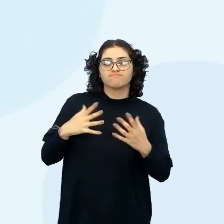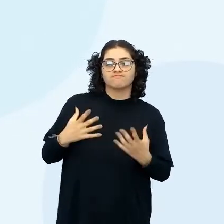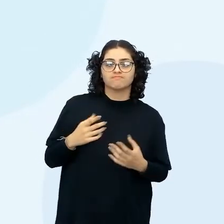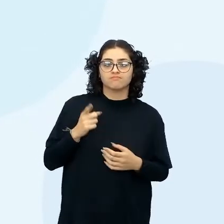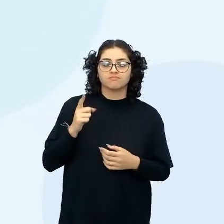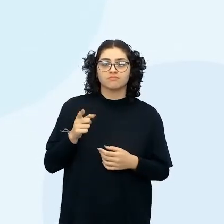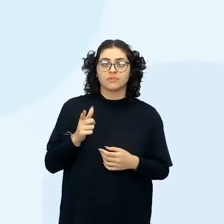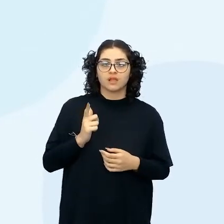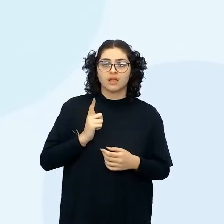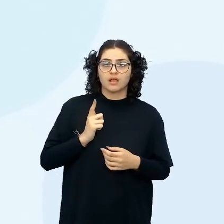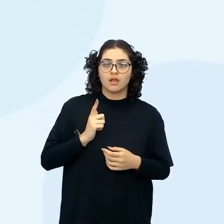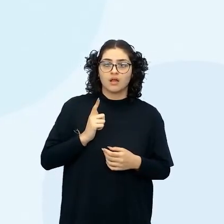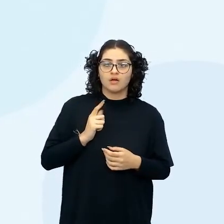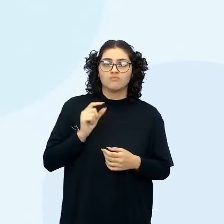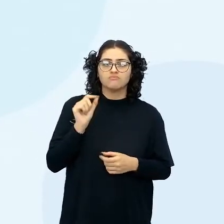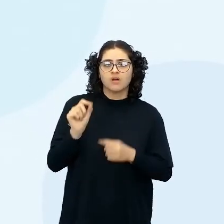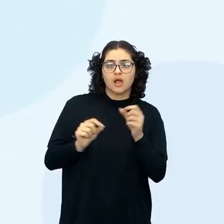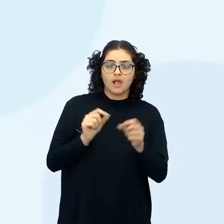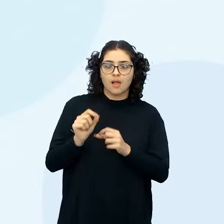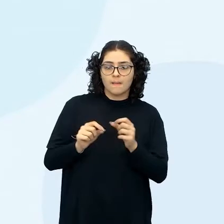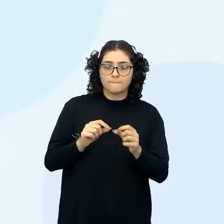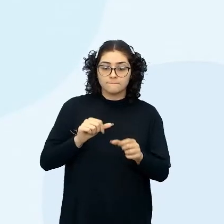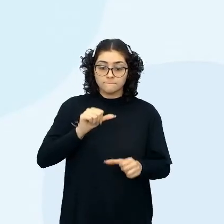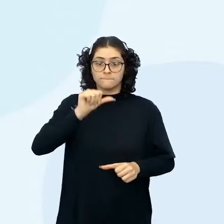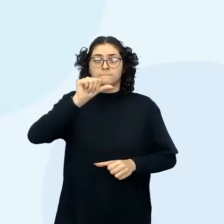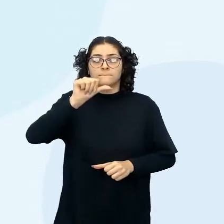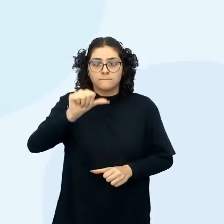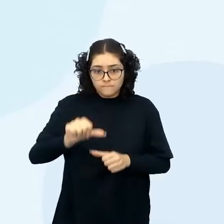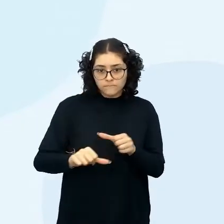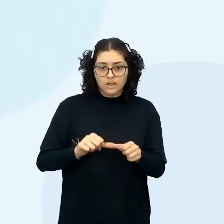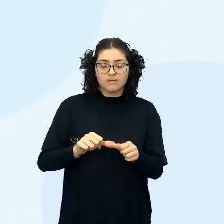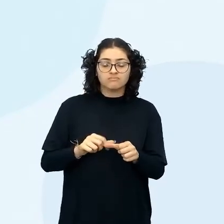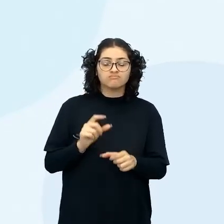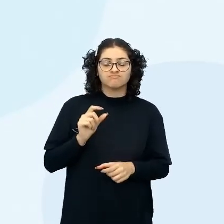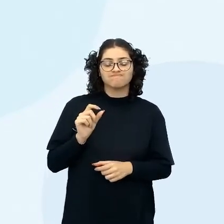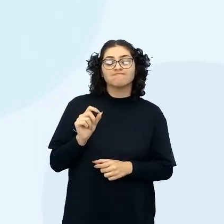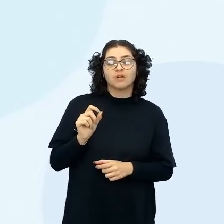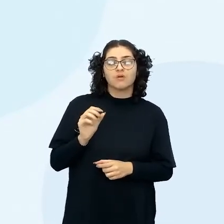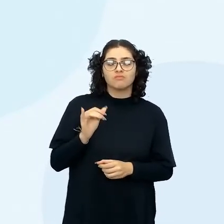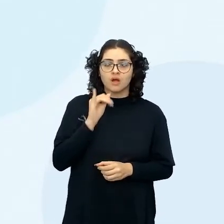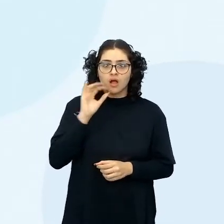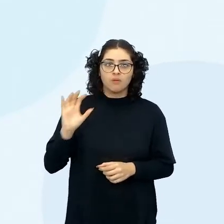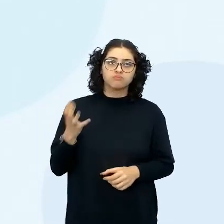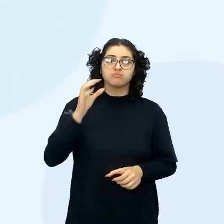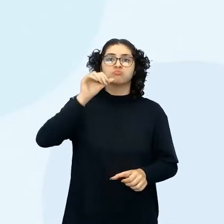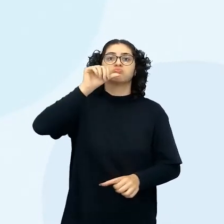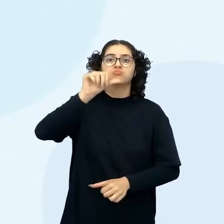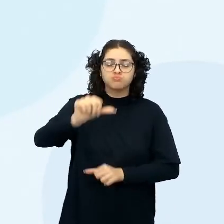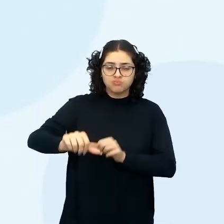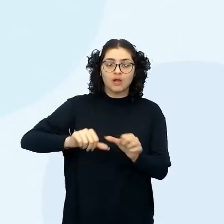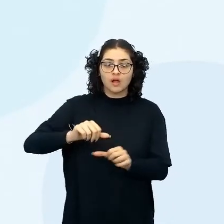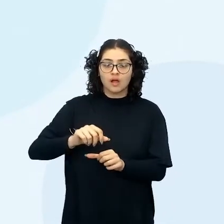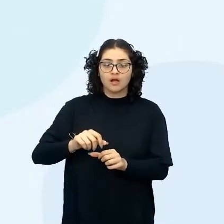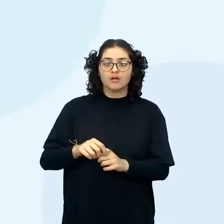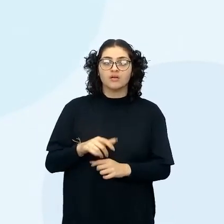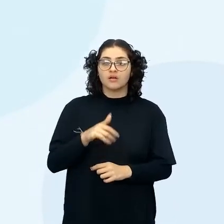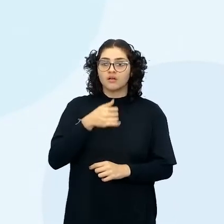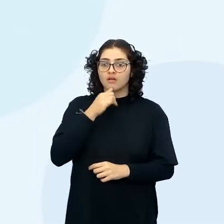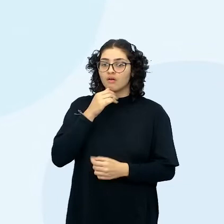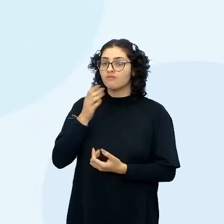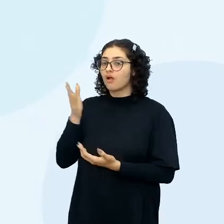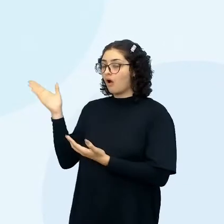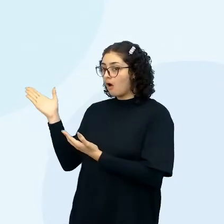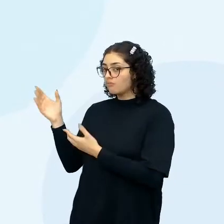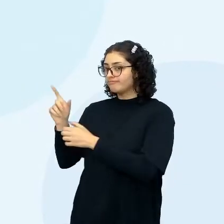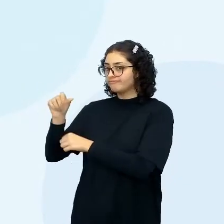uma mutação, o que isso significa? Eu vou ter uma alteração. Então, veja esse DNA que eu tinha uma